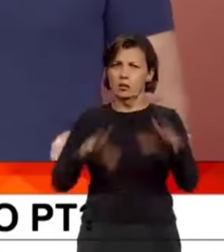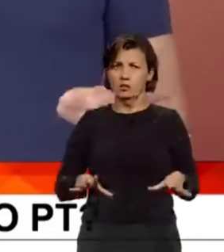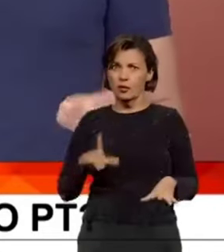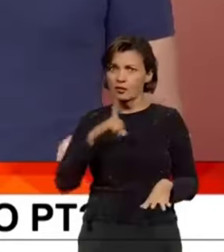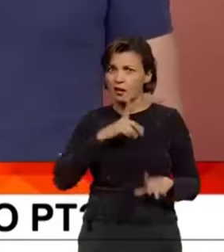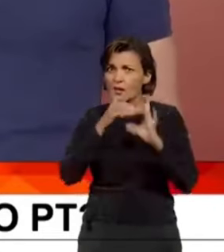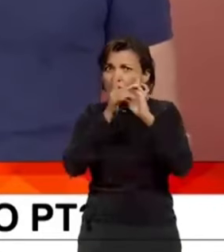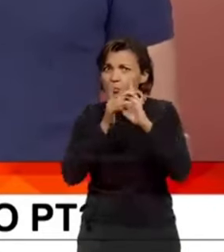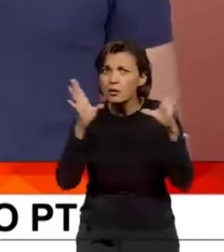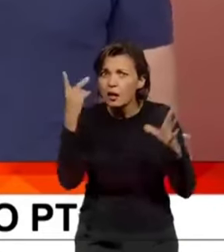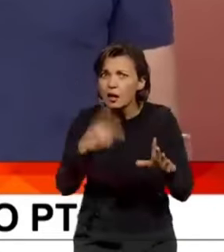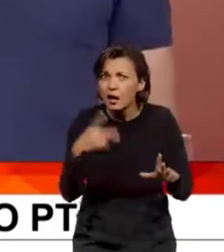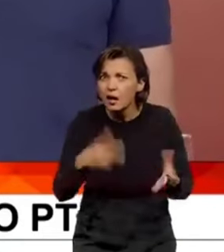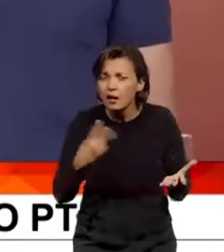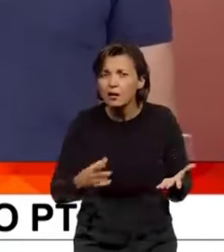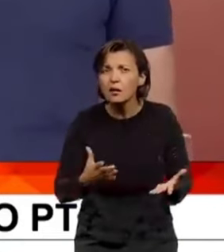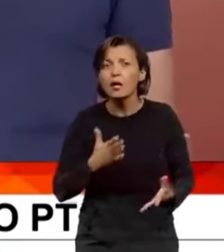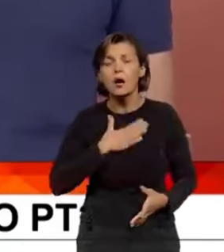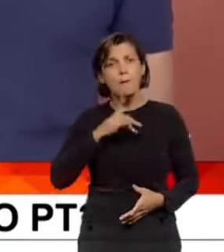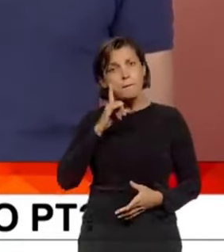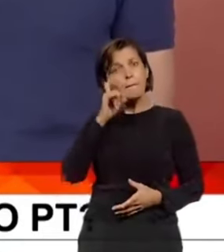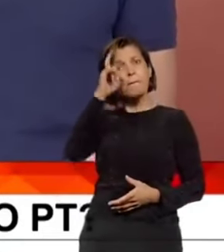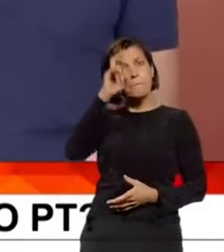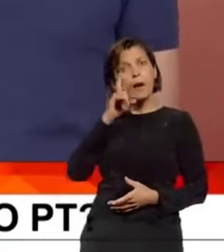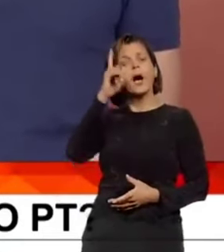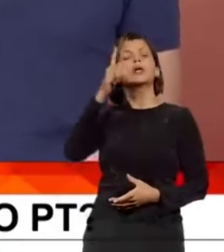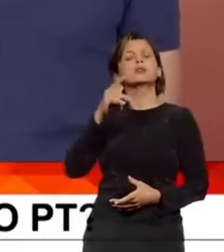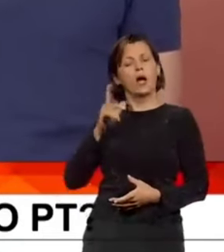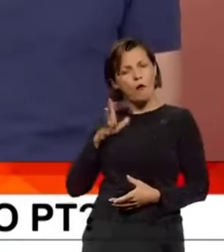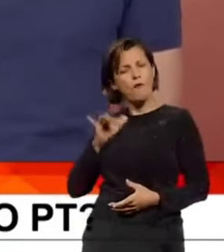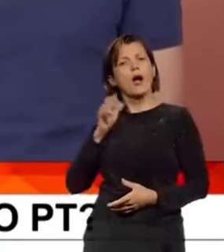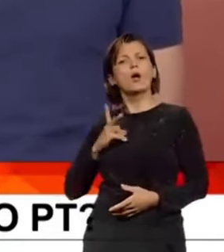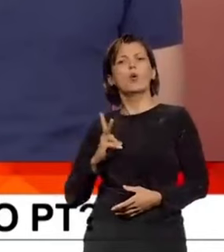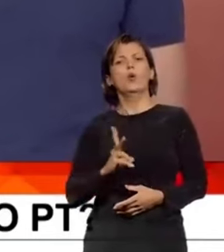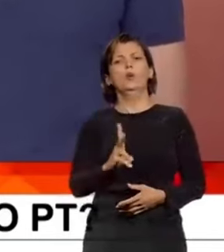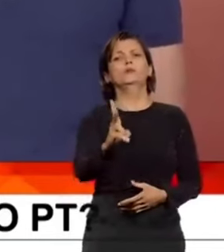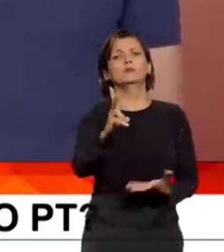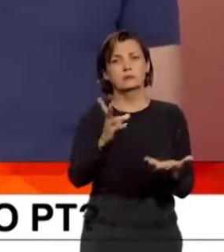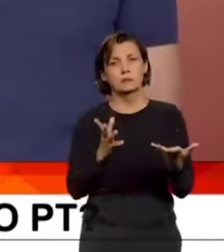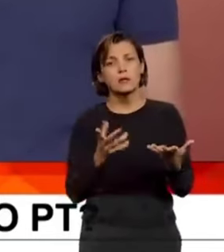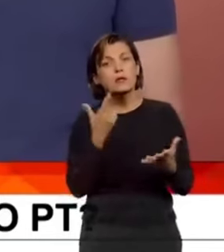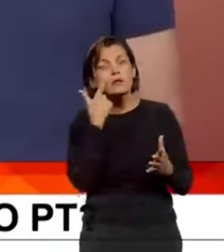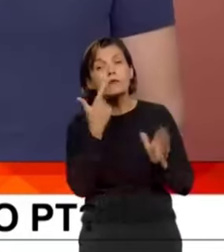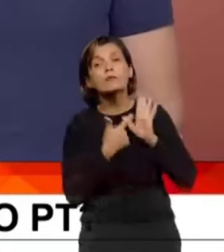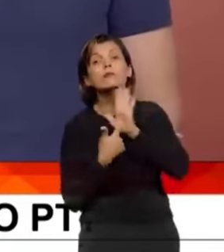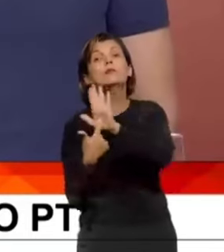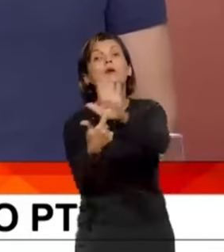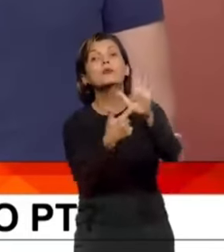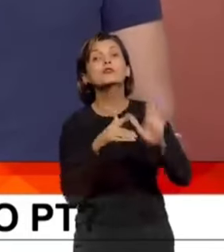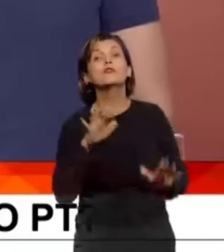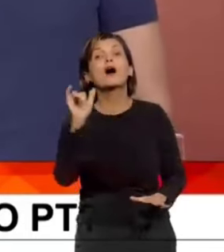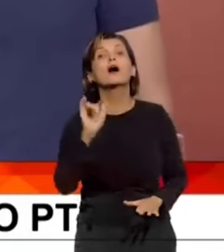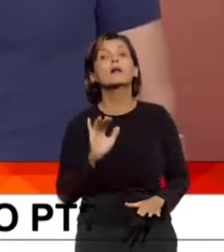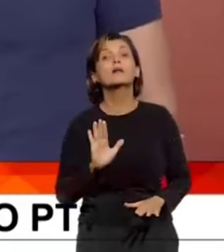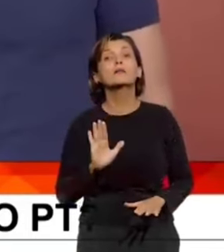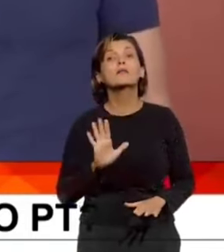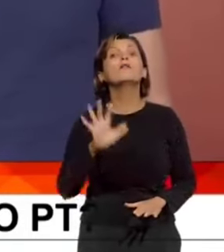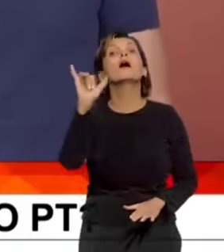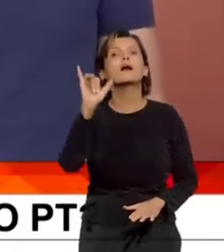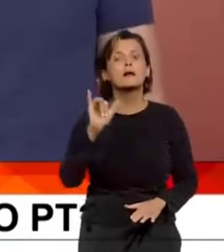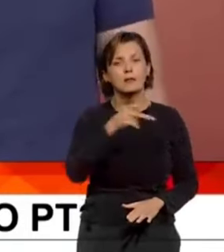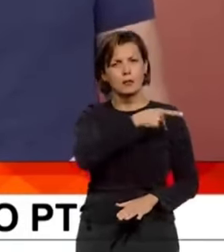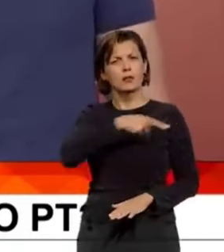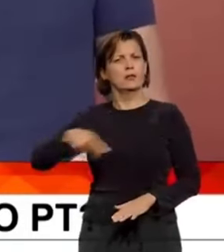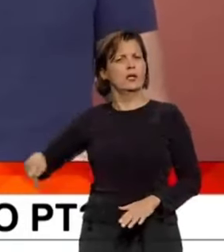quem eu fiz vestir a candidatura legítima de Pablo Marçal vai persistir e eu vou mostrar para vocês quem que vai ser o próximo